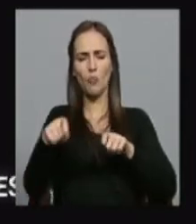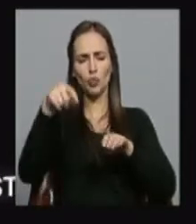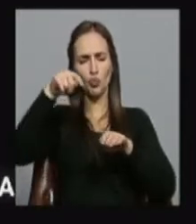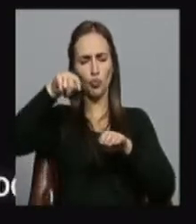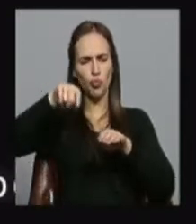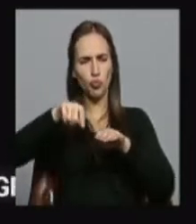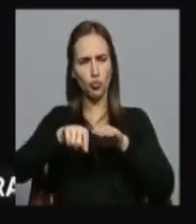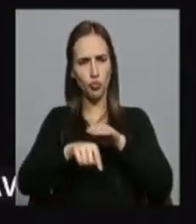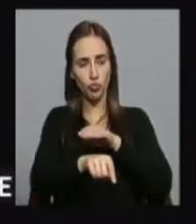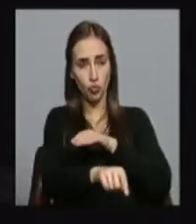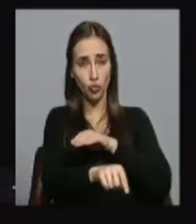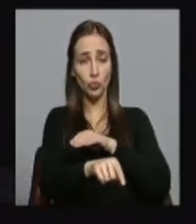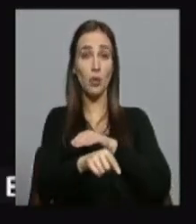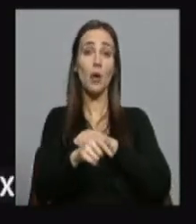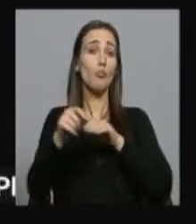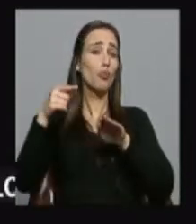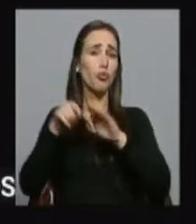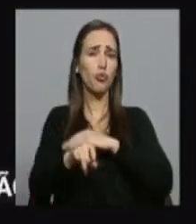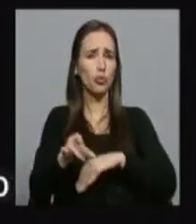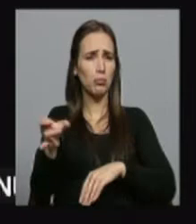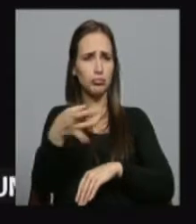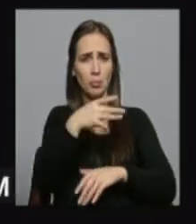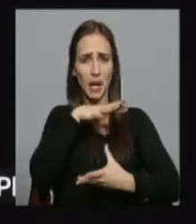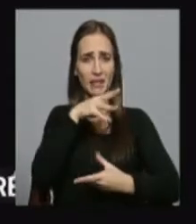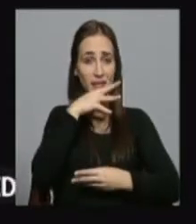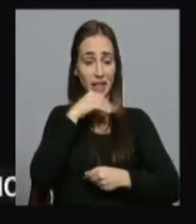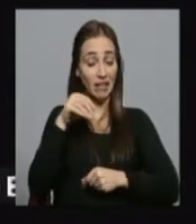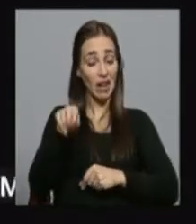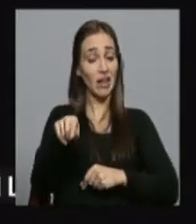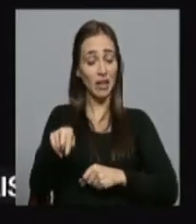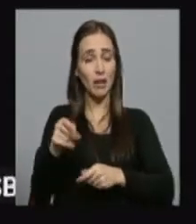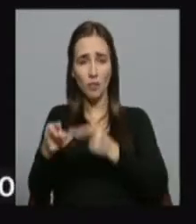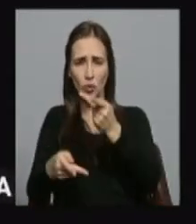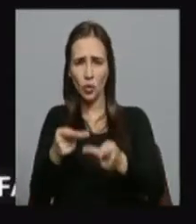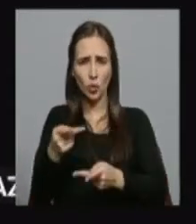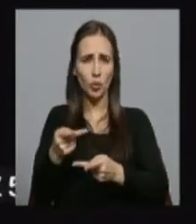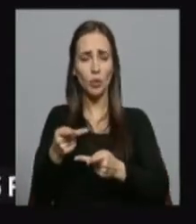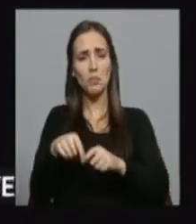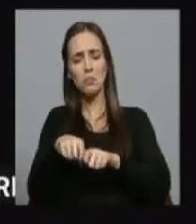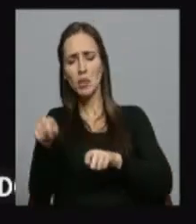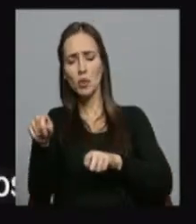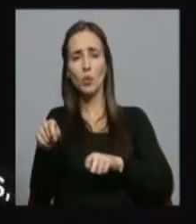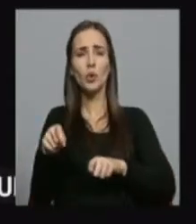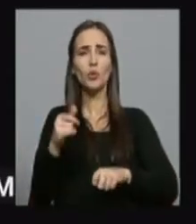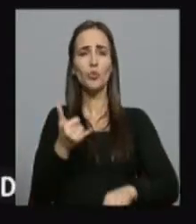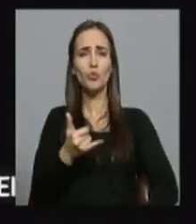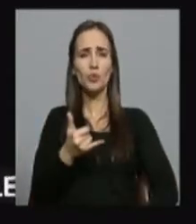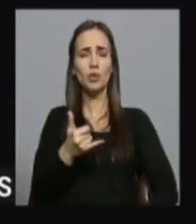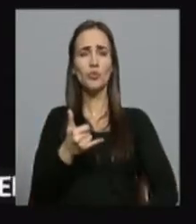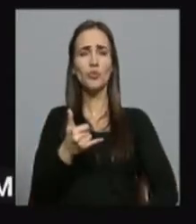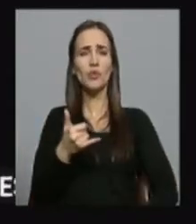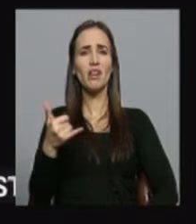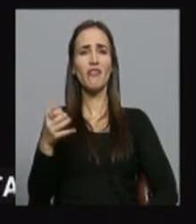do que os oceanos da própria Terra, mediu, nesse campo magnético induzido, cerca de 220